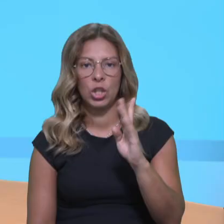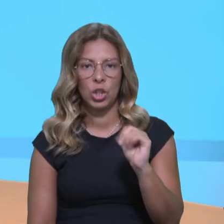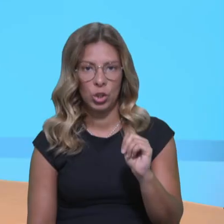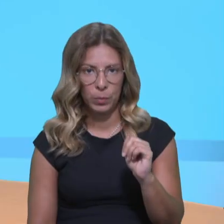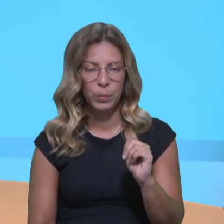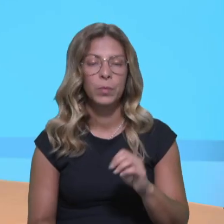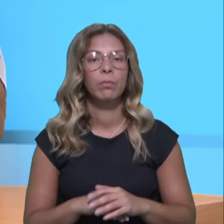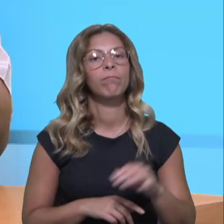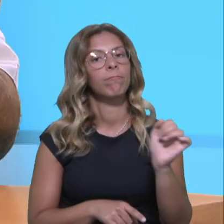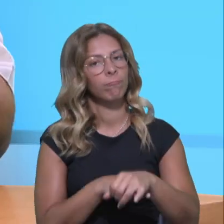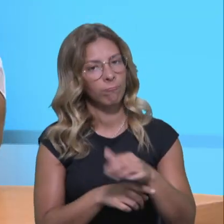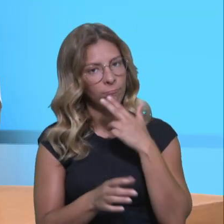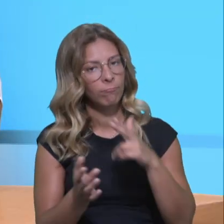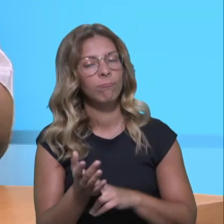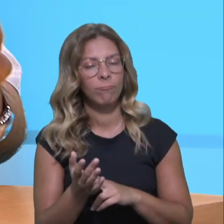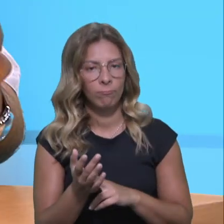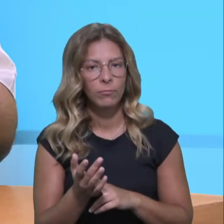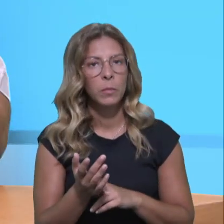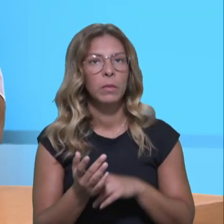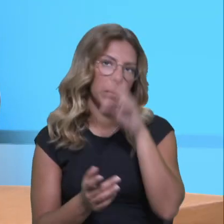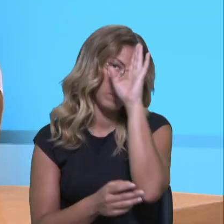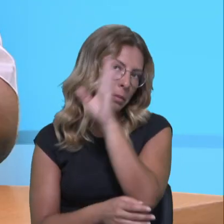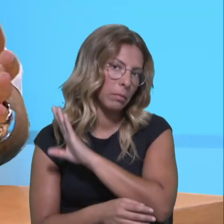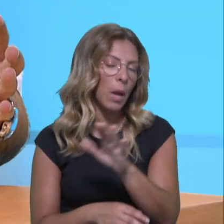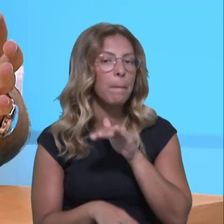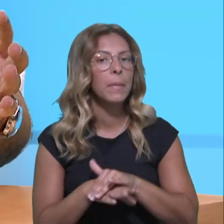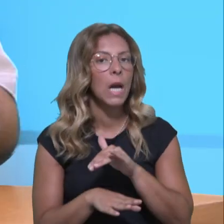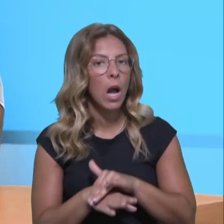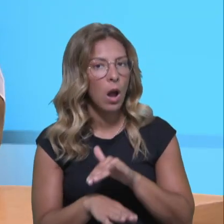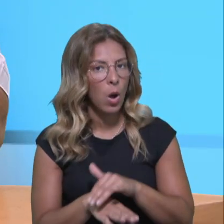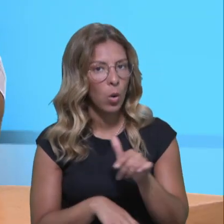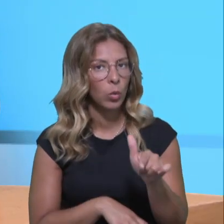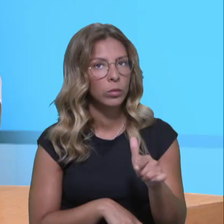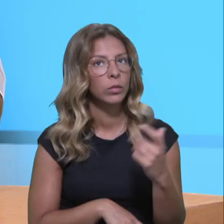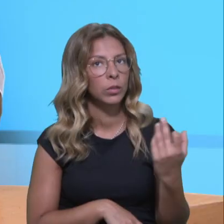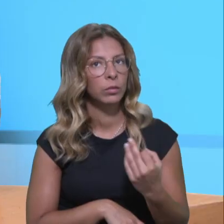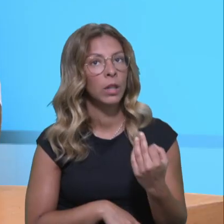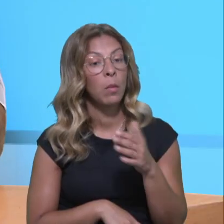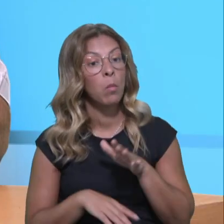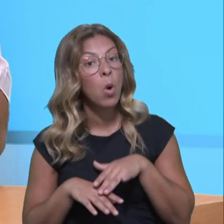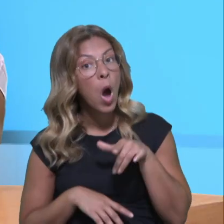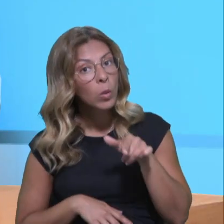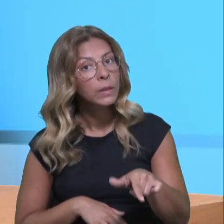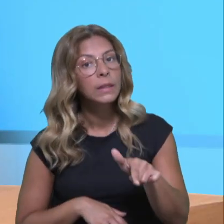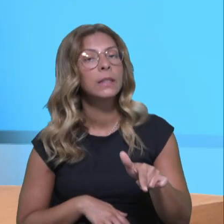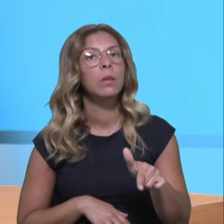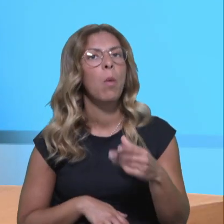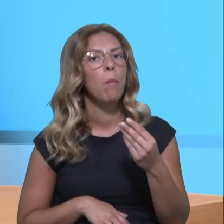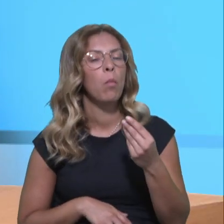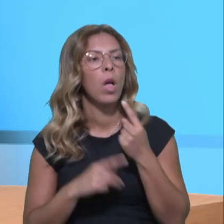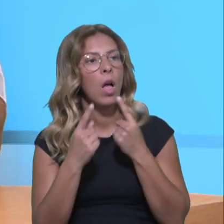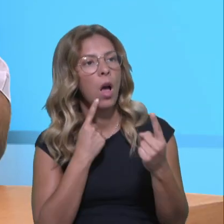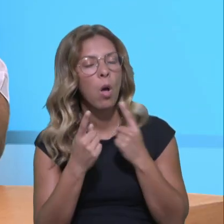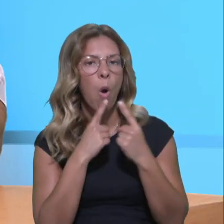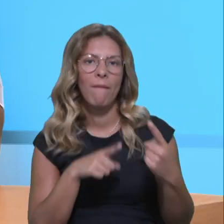Exatamente. A cidade de Sodoma e Gomorra, sabemos que era símbolo do pecado e por isso Deus a queria destruir. E aparece-nos aqui este diálogo muito interessante, que a oração é,